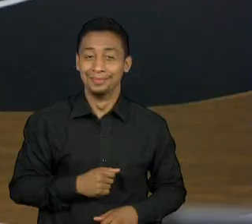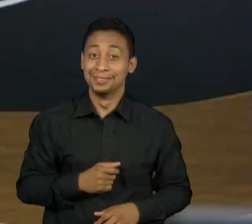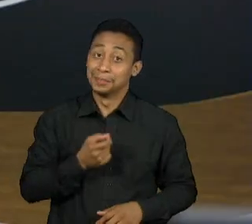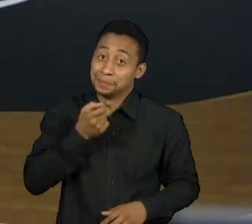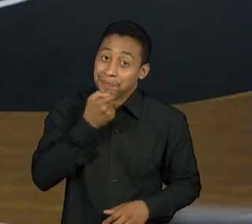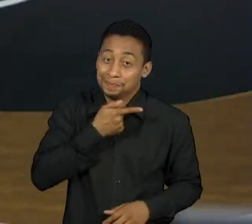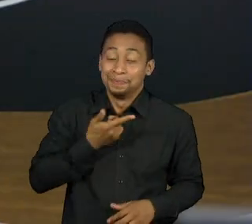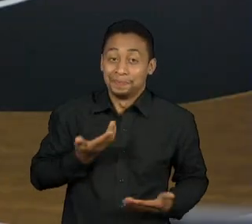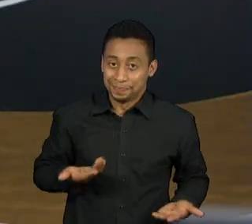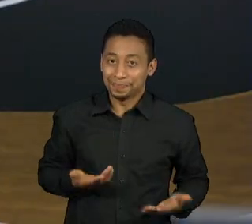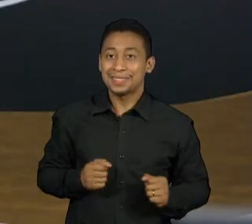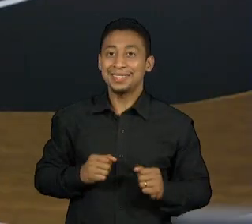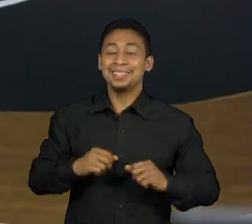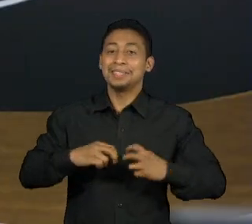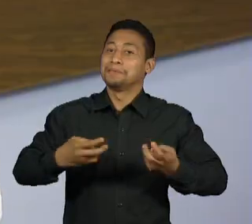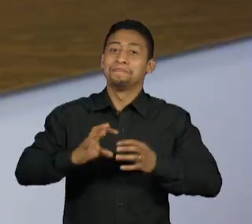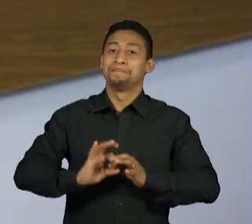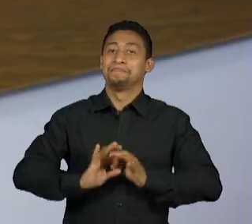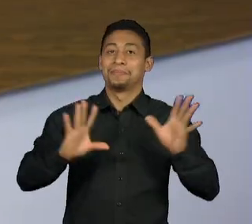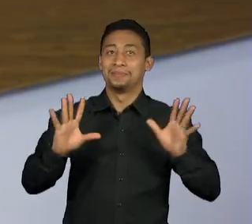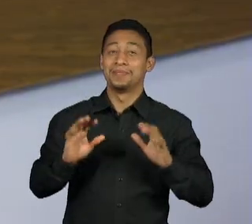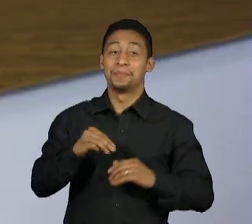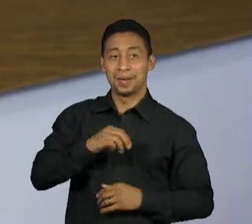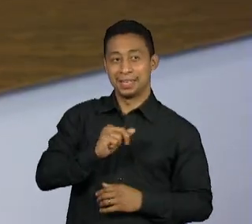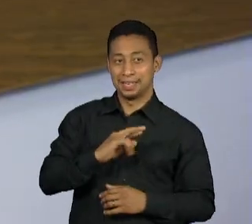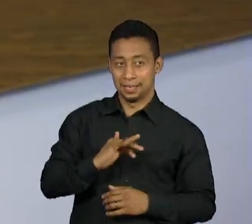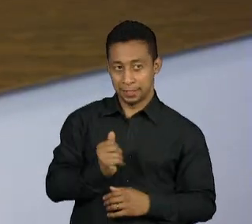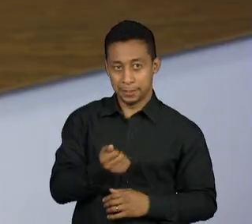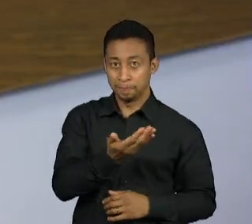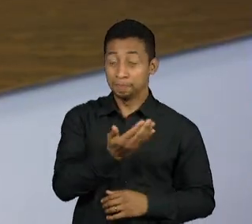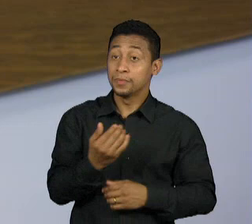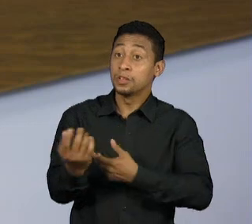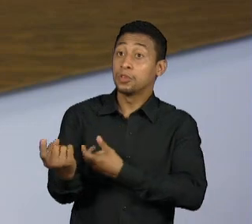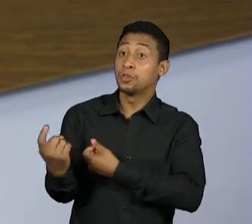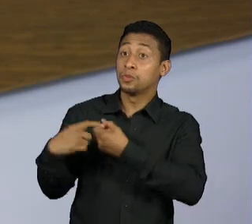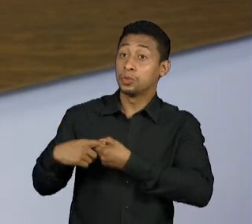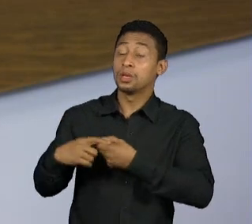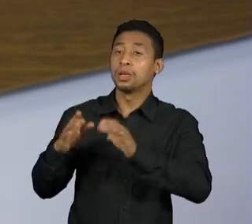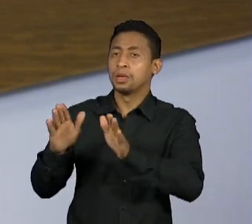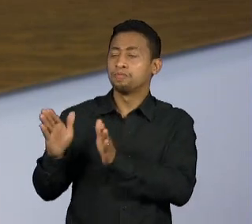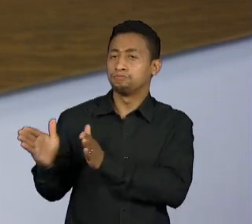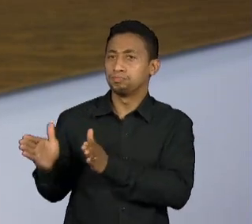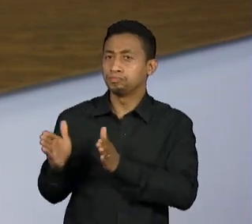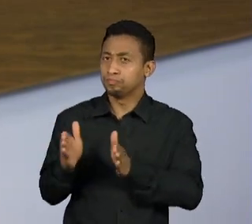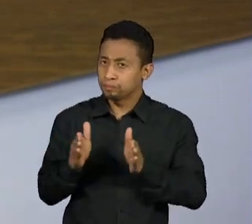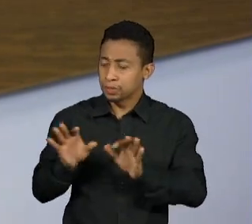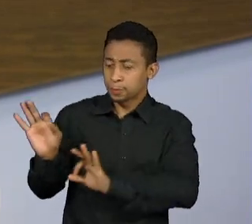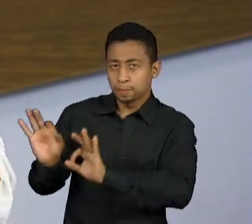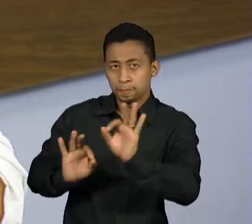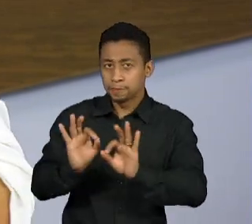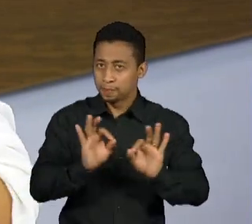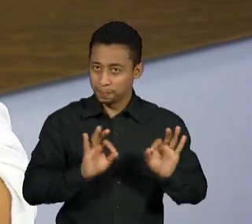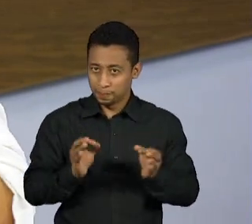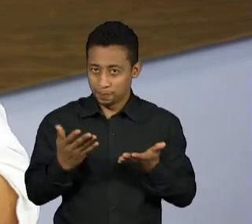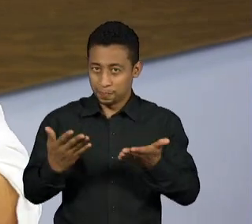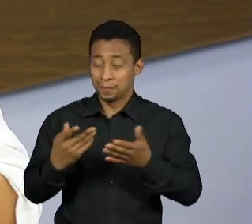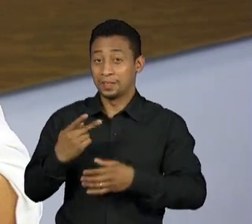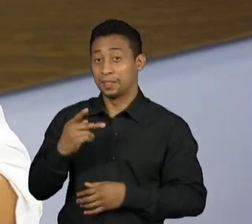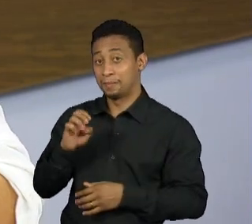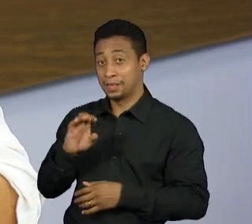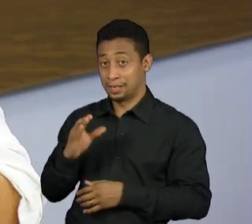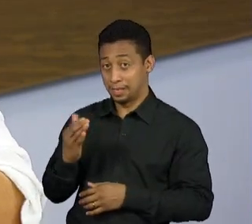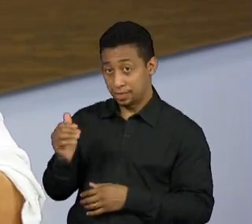Está aberta a roda, Maria. Eu queria voltar um pouquinho para o processo de feitura da peça, né? Acho